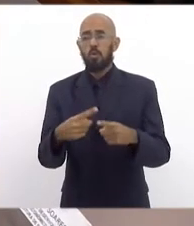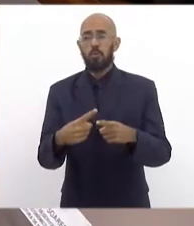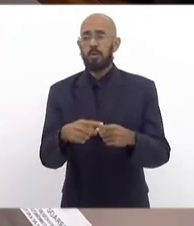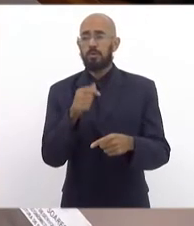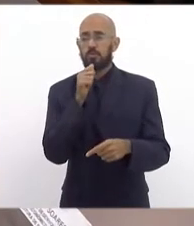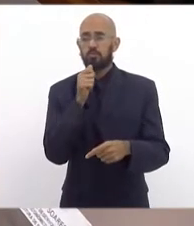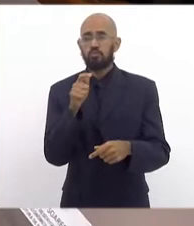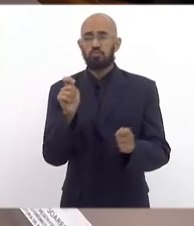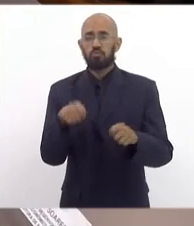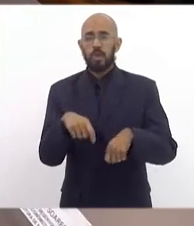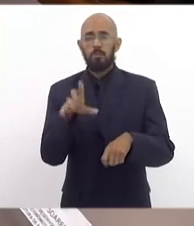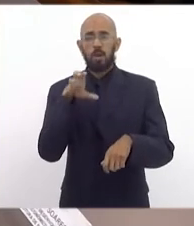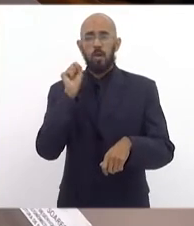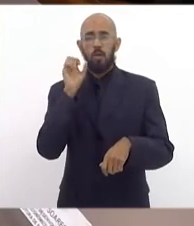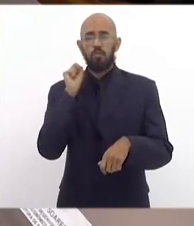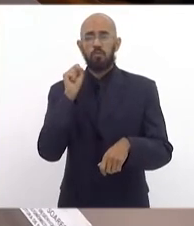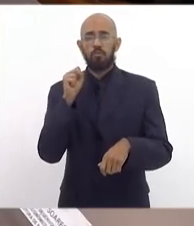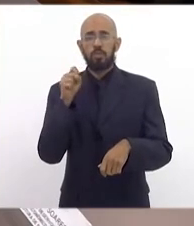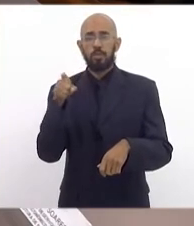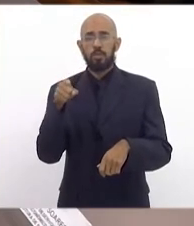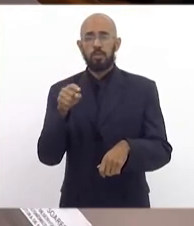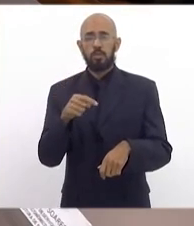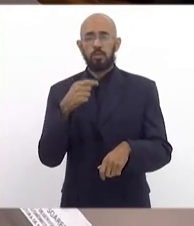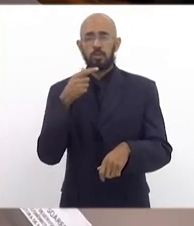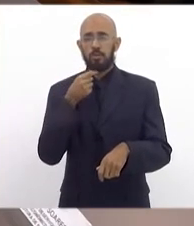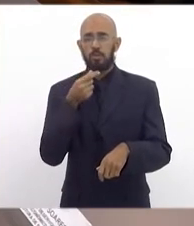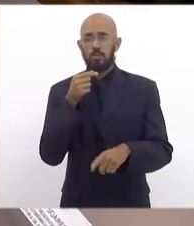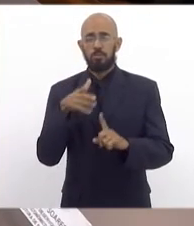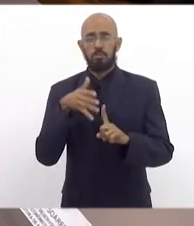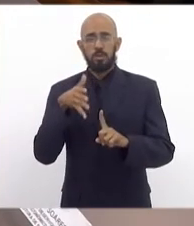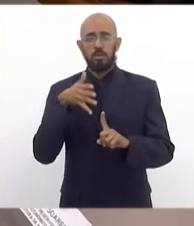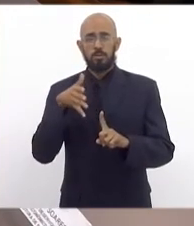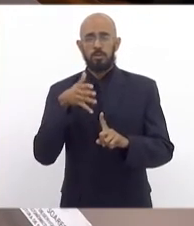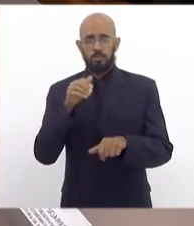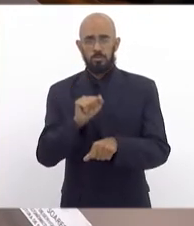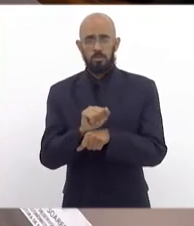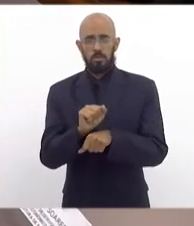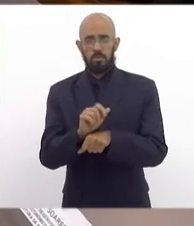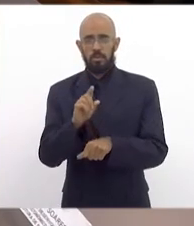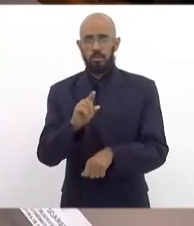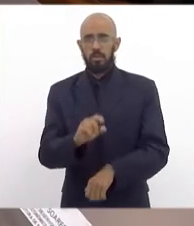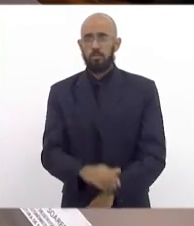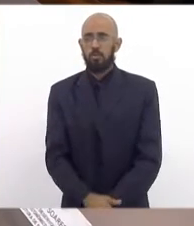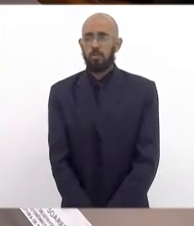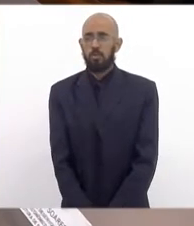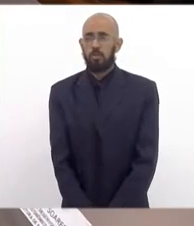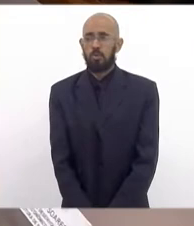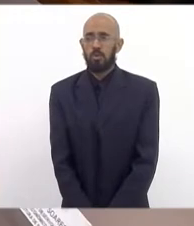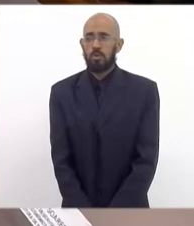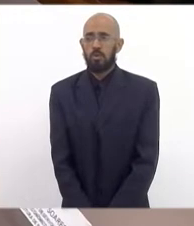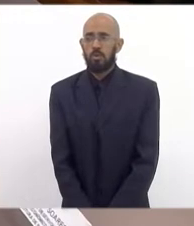queria dentro complementar o André Correia pelas palavras